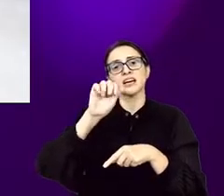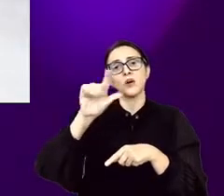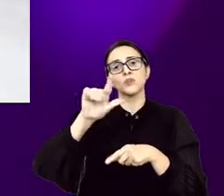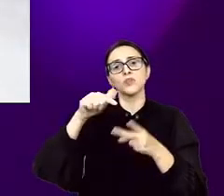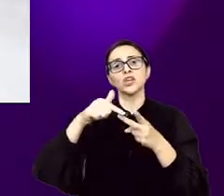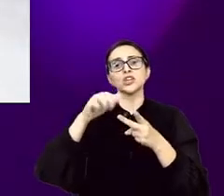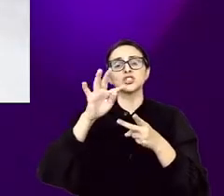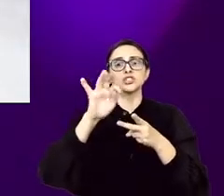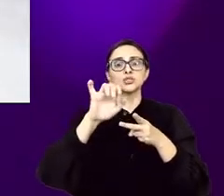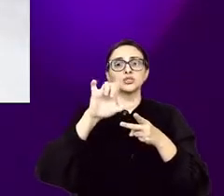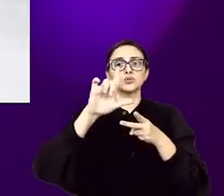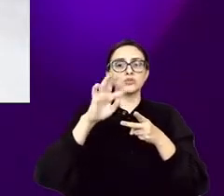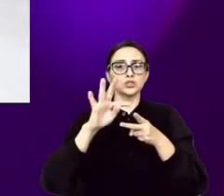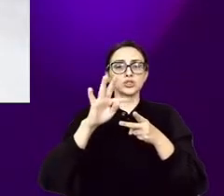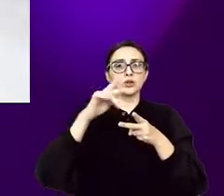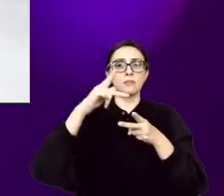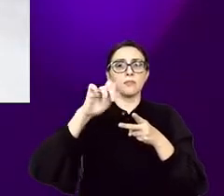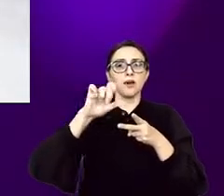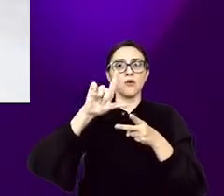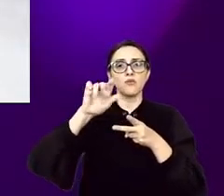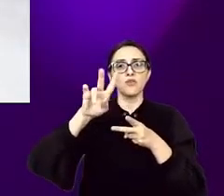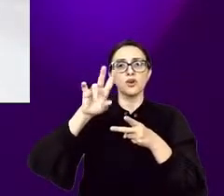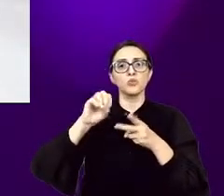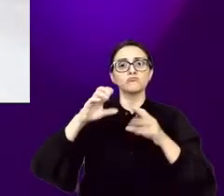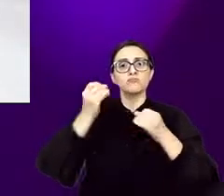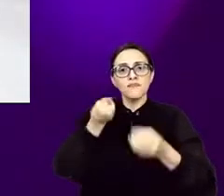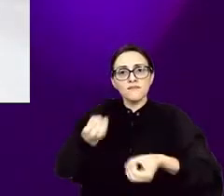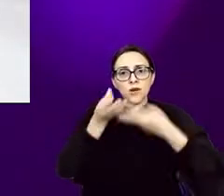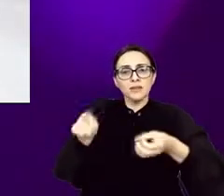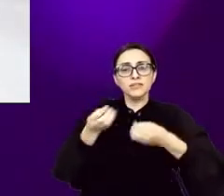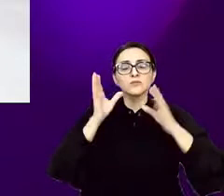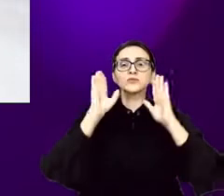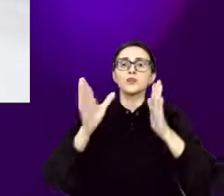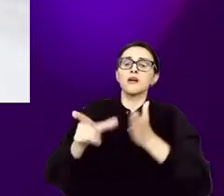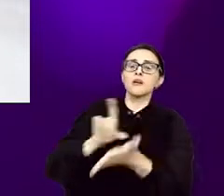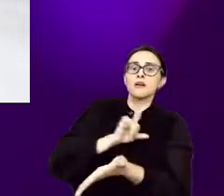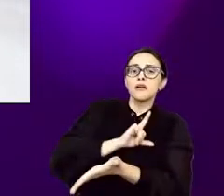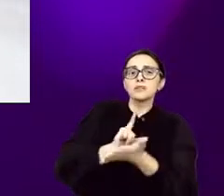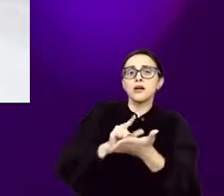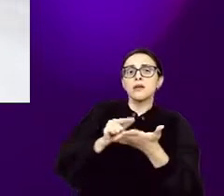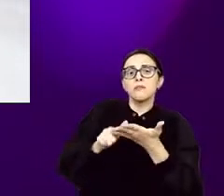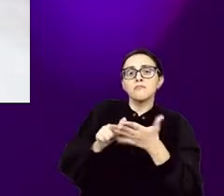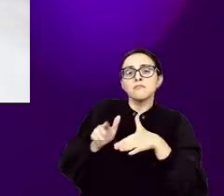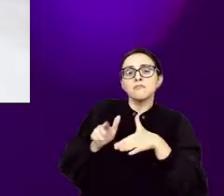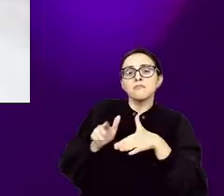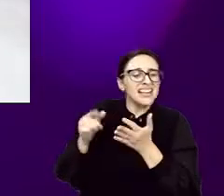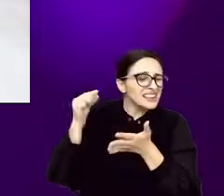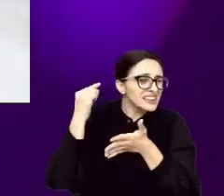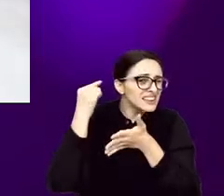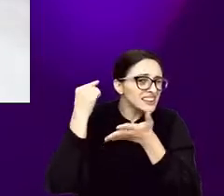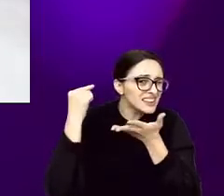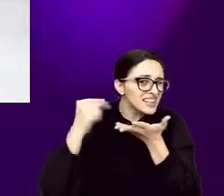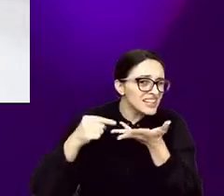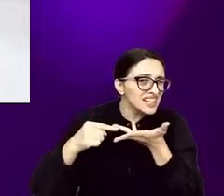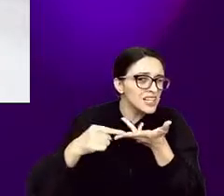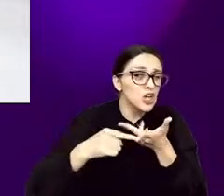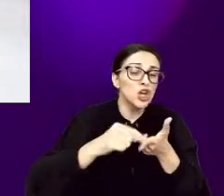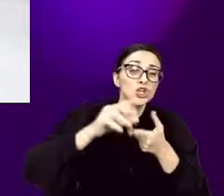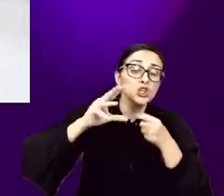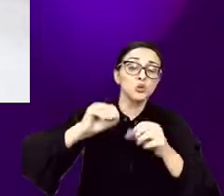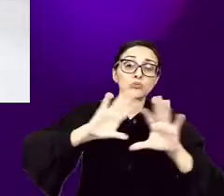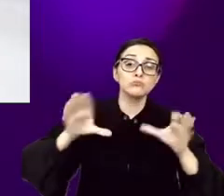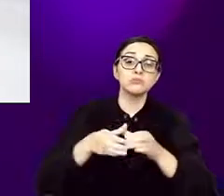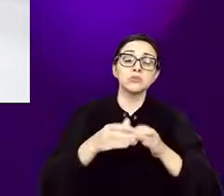avaliação de impingement e de cobertura. Então, antes de iniciar a cirurgia, todos esses passos são verificados e refeitos pela equipe